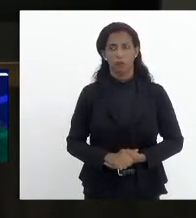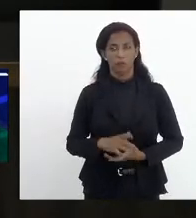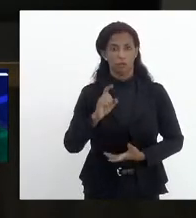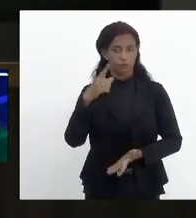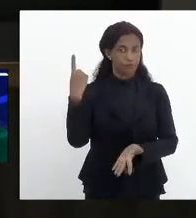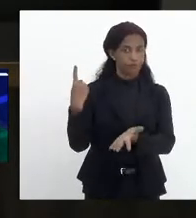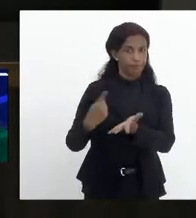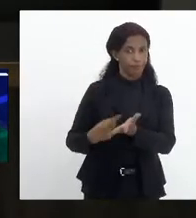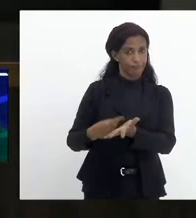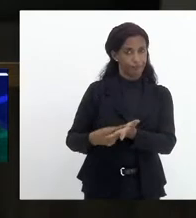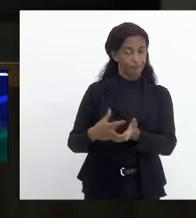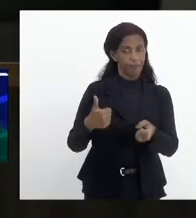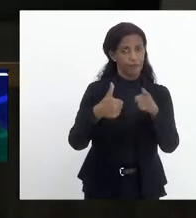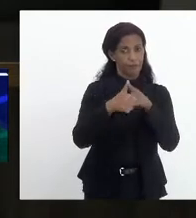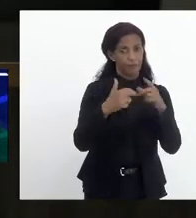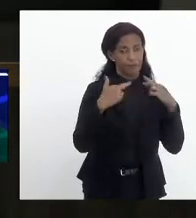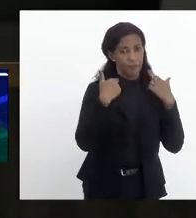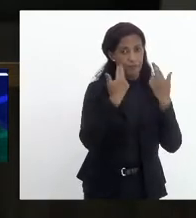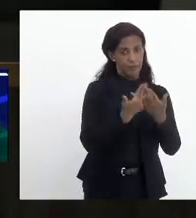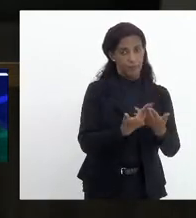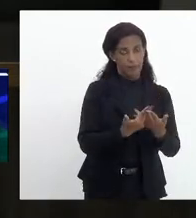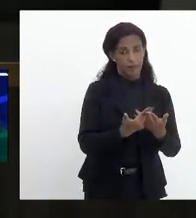a primeira audiência, que poderia ser